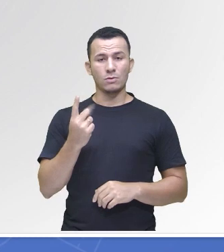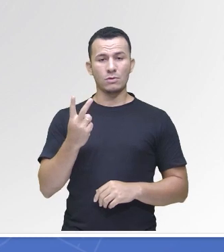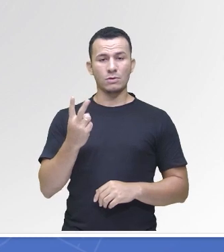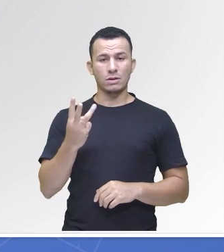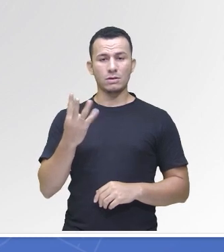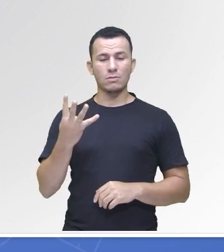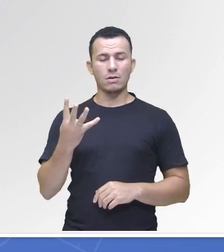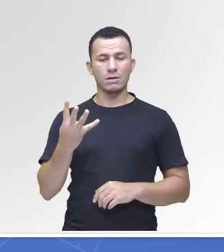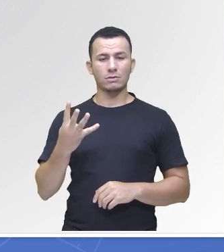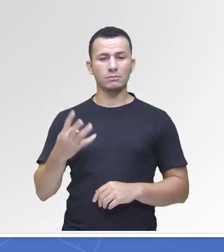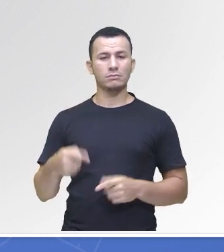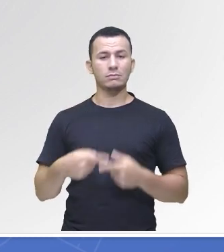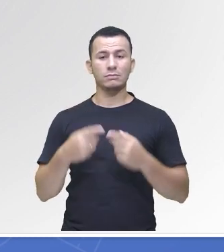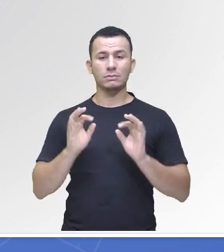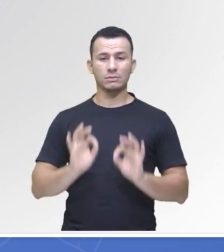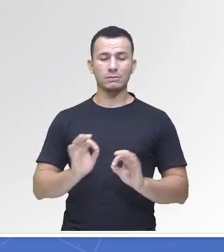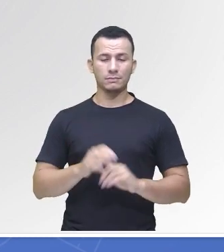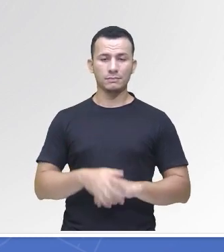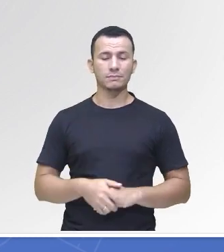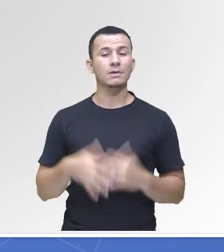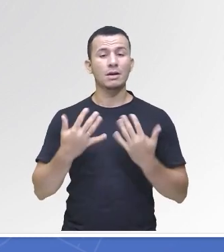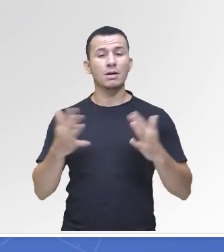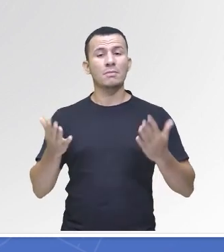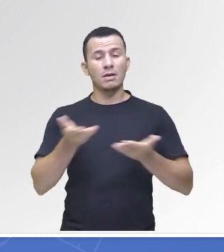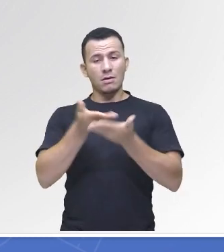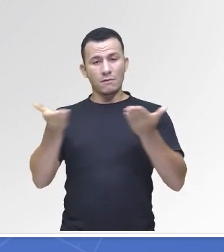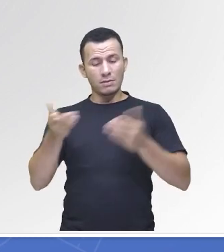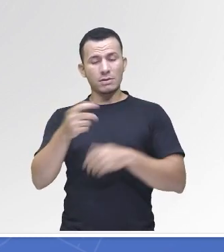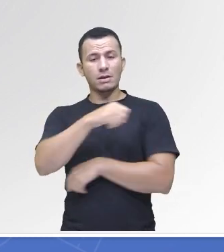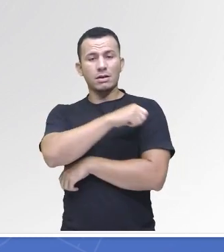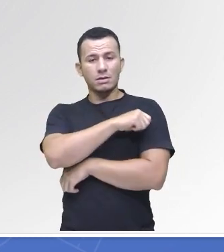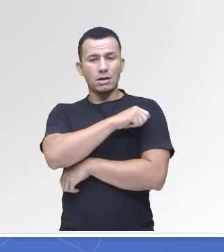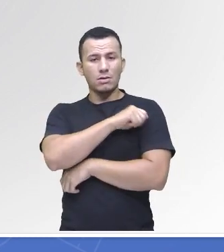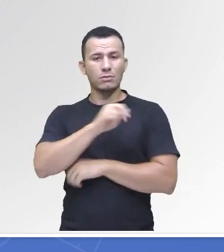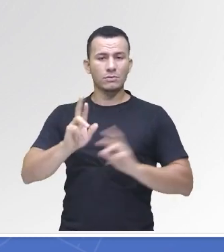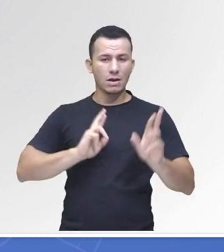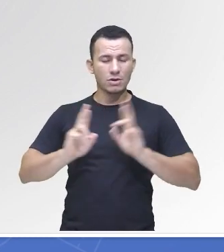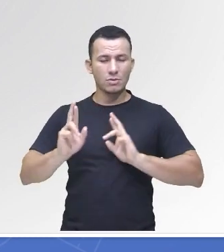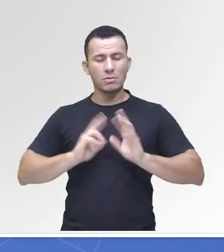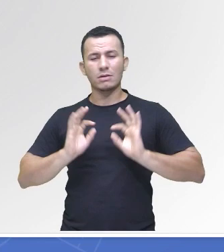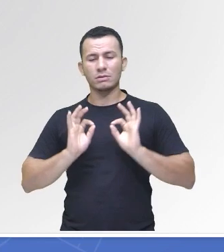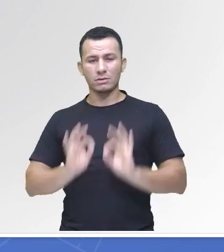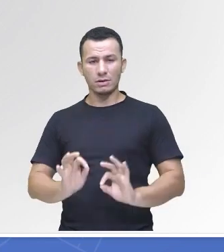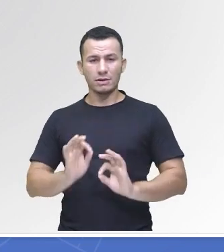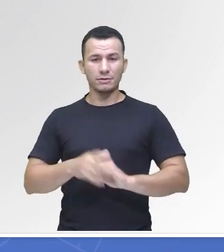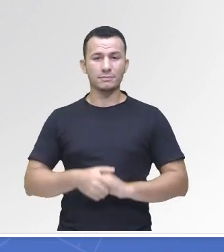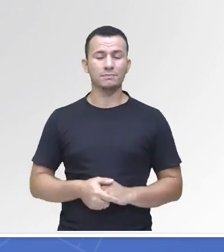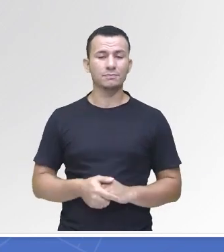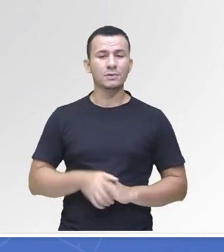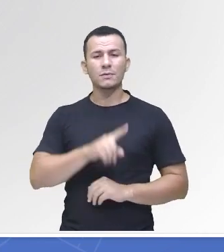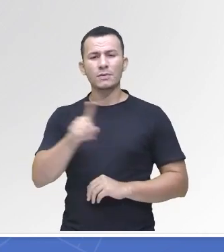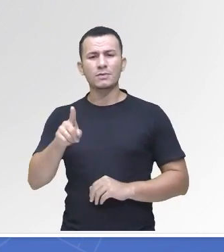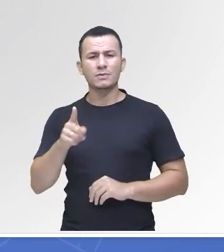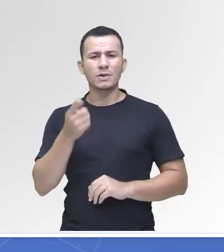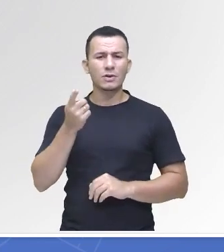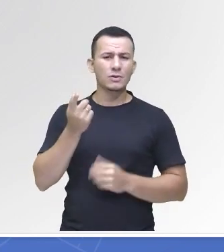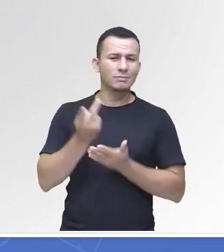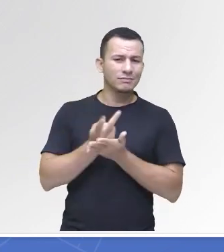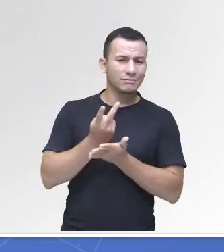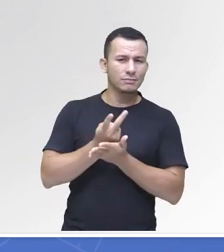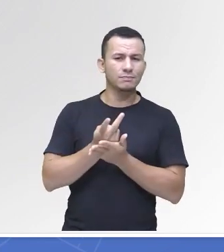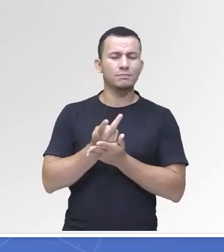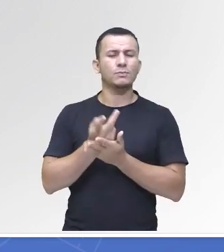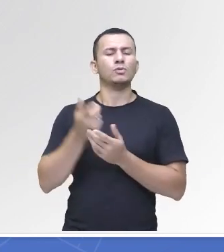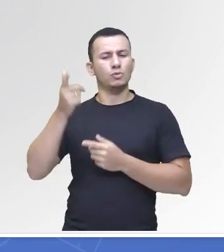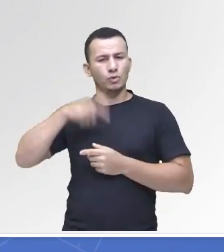3 e 4, tá bom? Então, parabéns aí aos nossos alunos que acertaram essa questão. Aos que não acertaram, a gente revisa